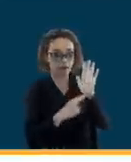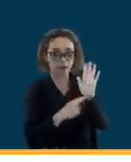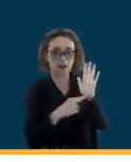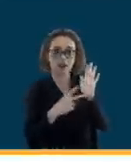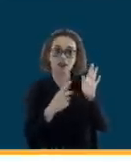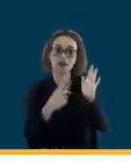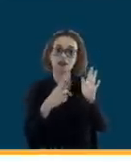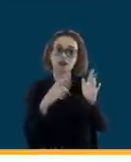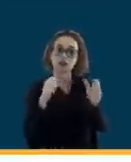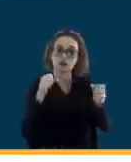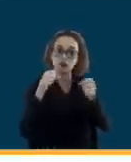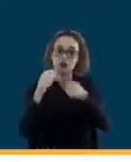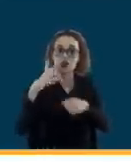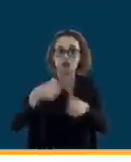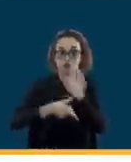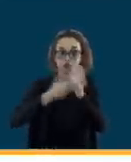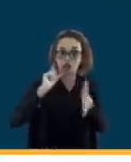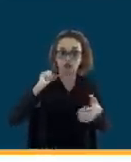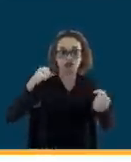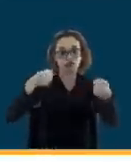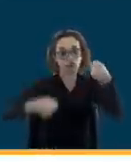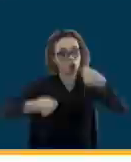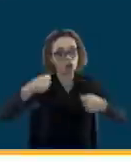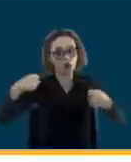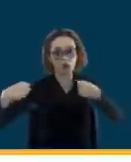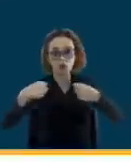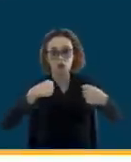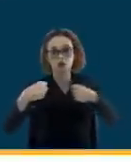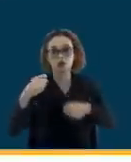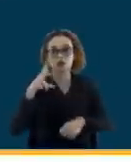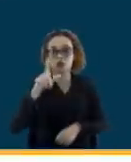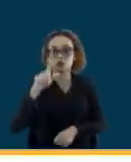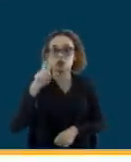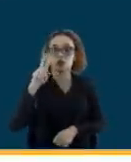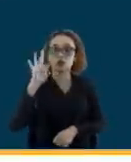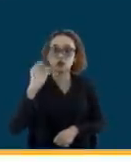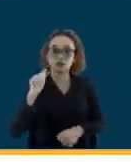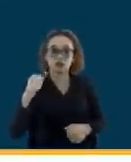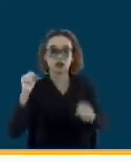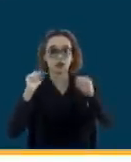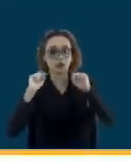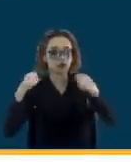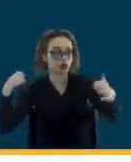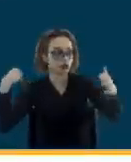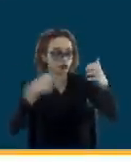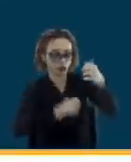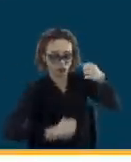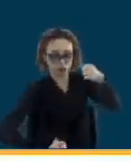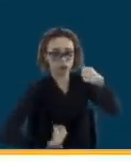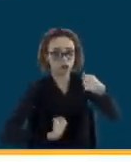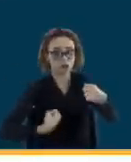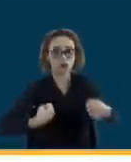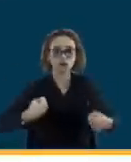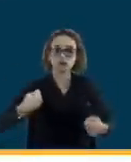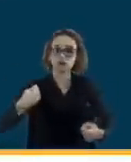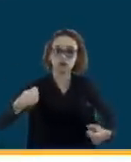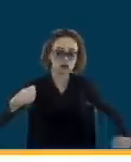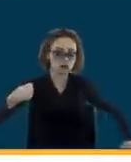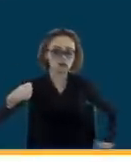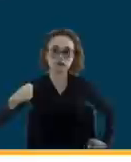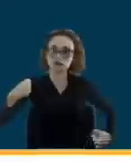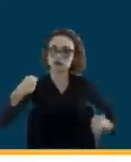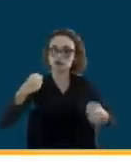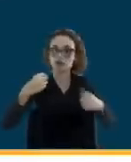o pessoal tinha as lutas entre as vilas, mas podia dar soco embaixo da barriga, abaixo da cintura, não